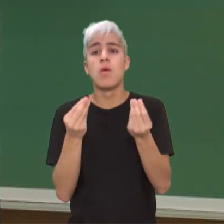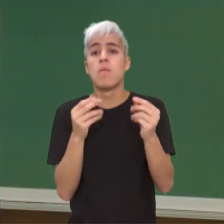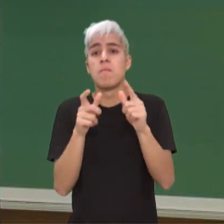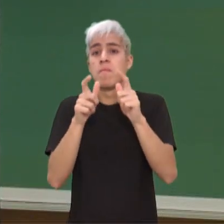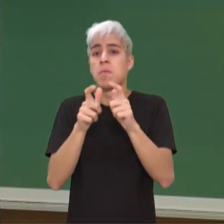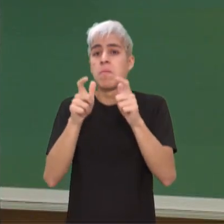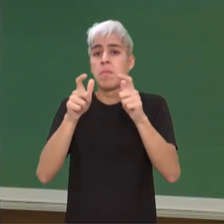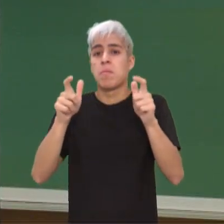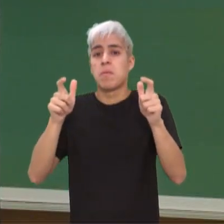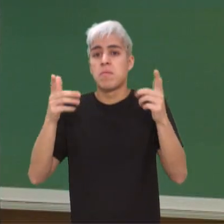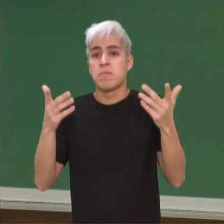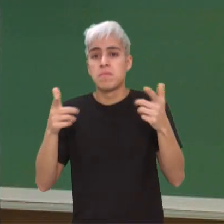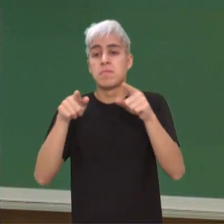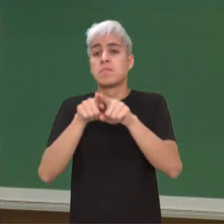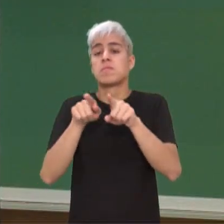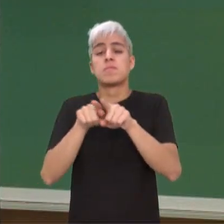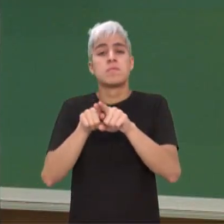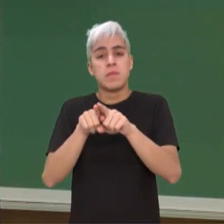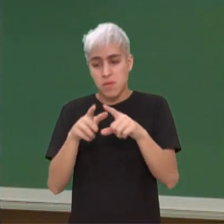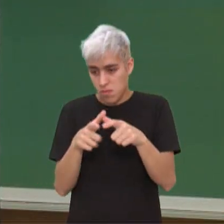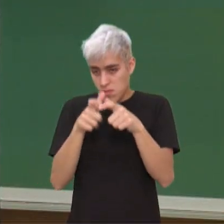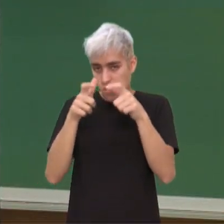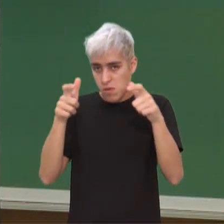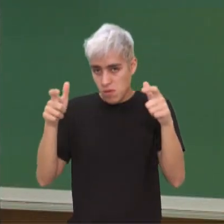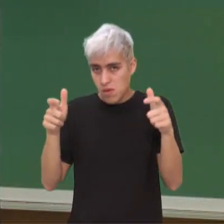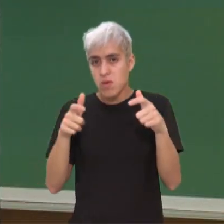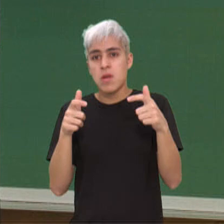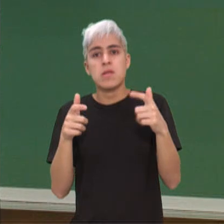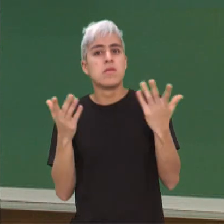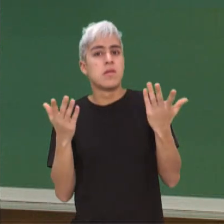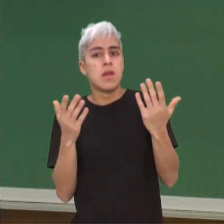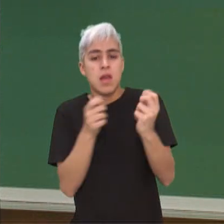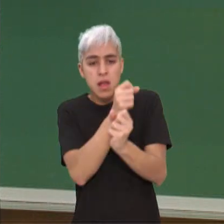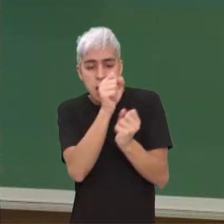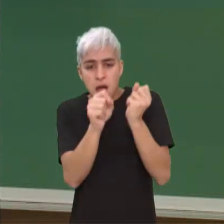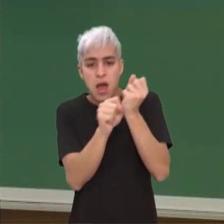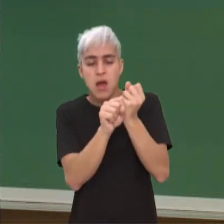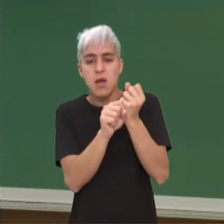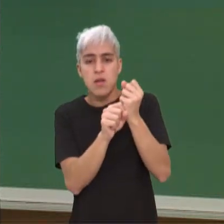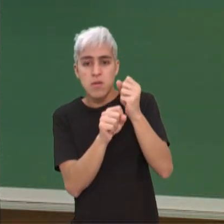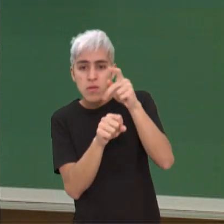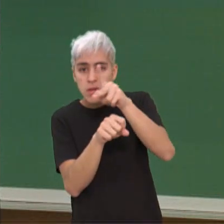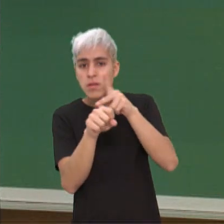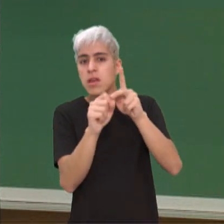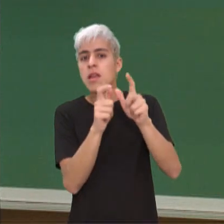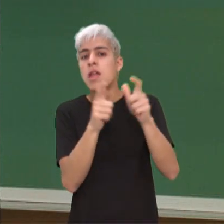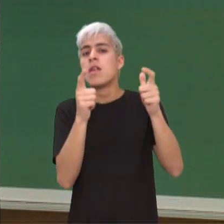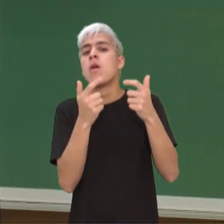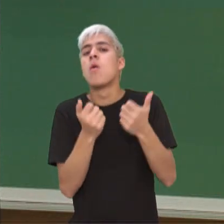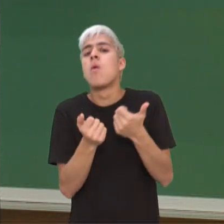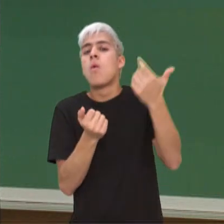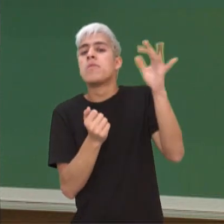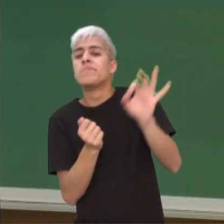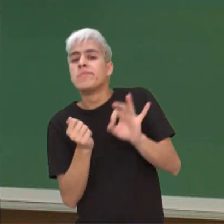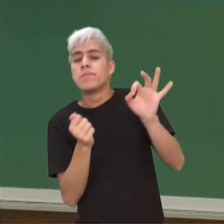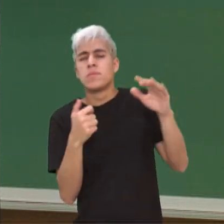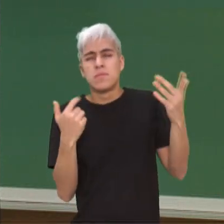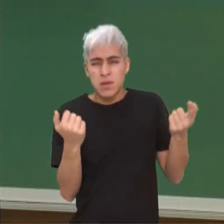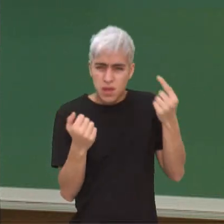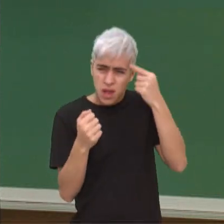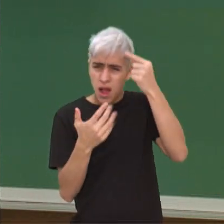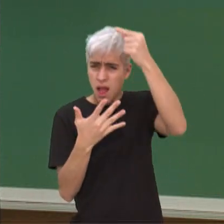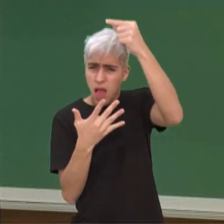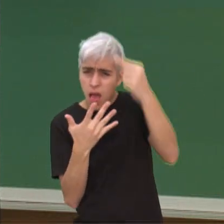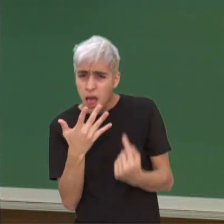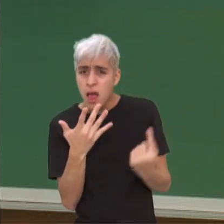crescimentos, né? O crescimento, né, anual desta nação. Então, tudo isso está